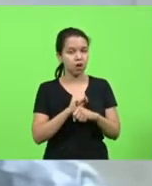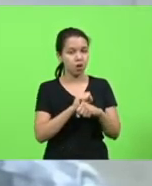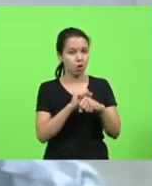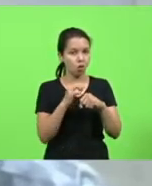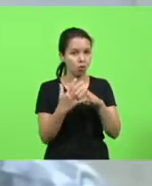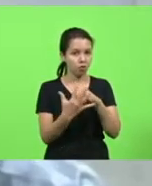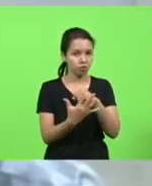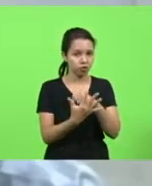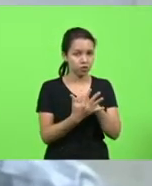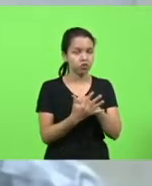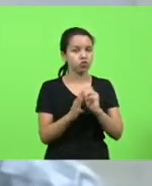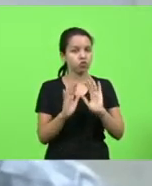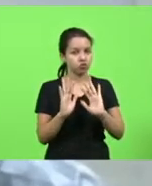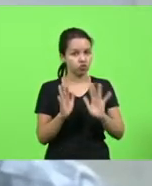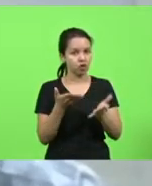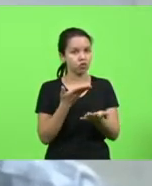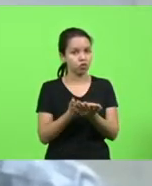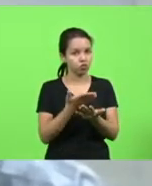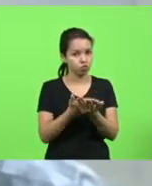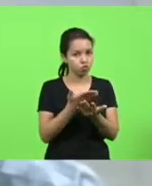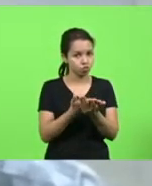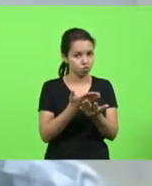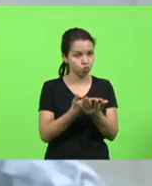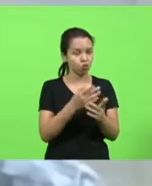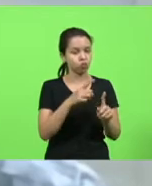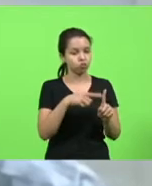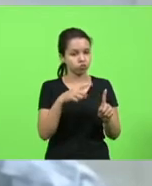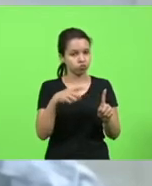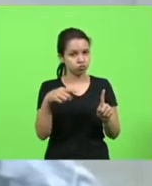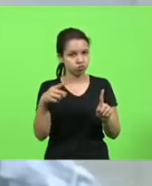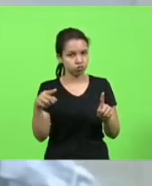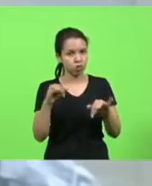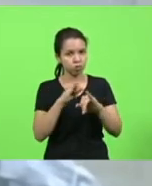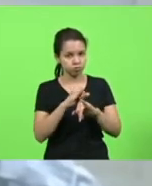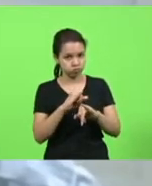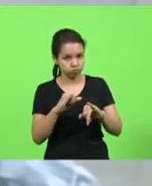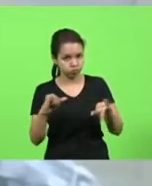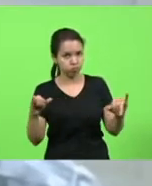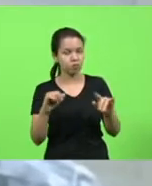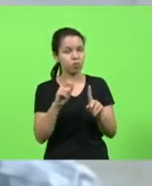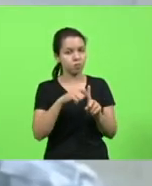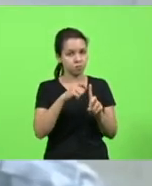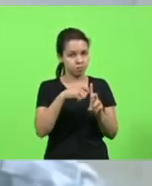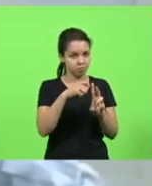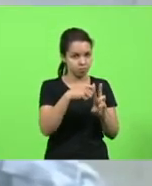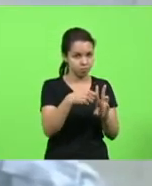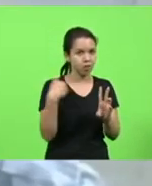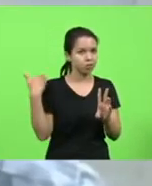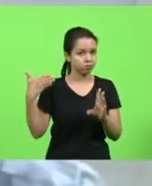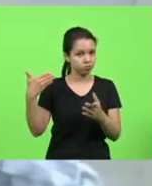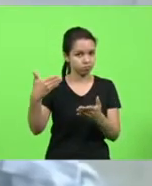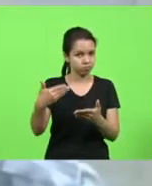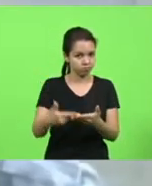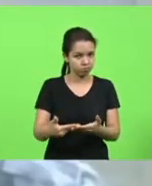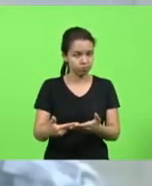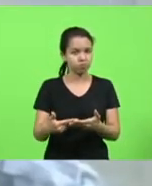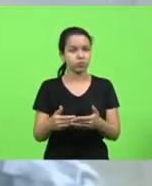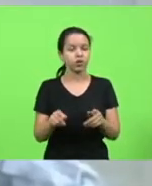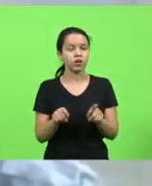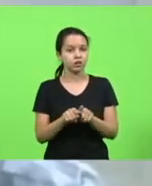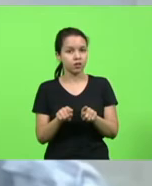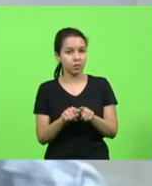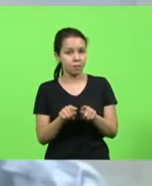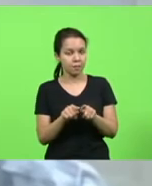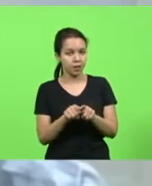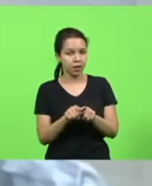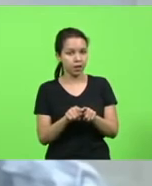de estudos realizados e publicados recentemente nos últimos meses. Além da desregulação do sistema